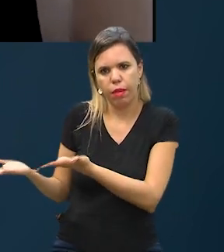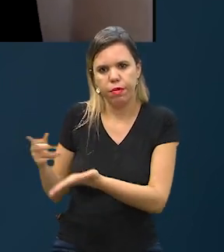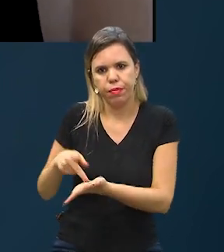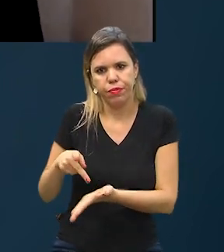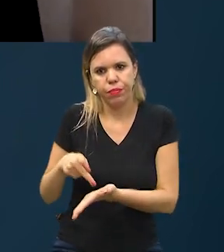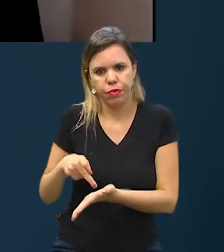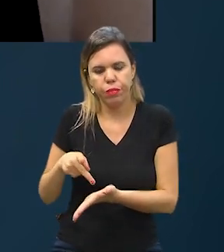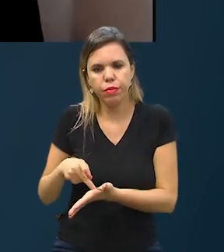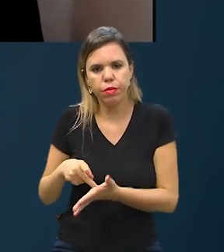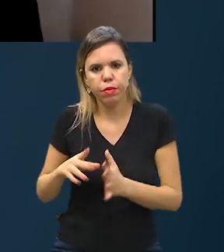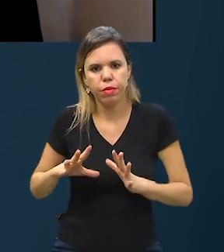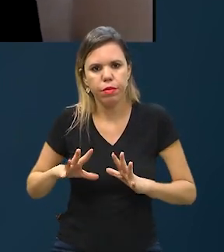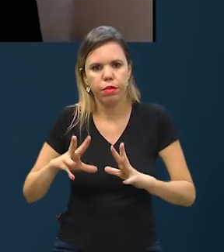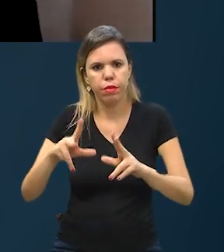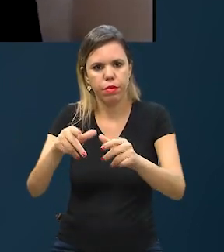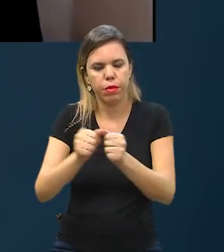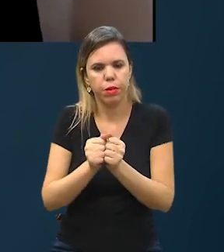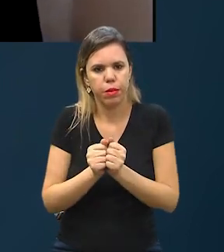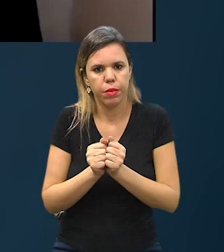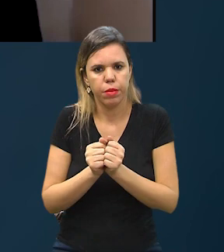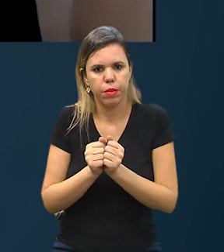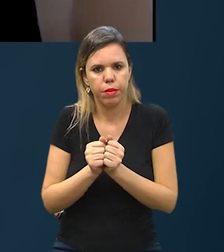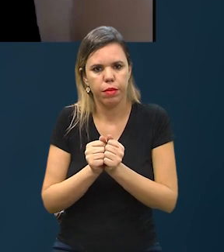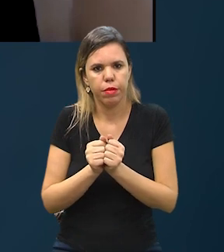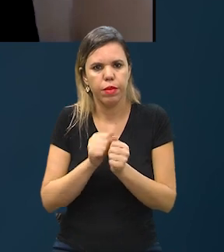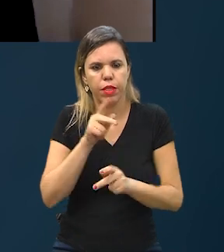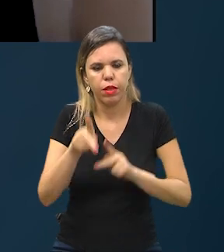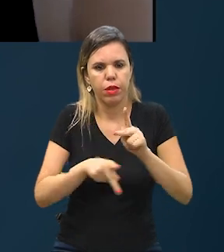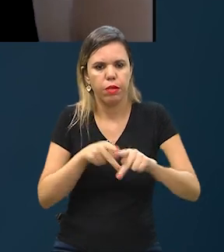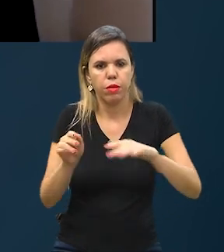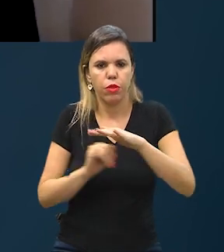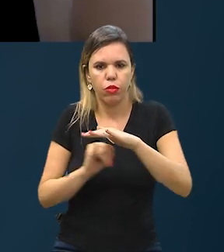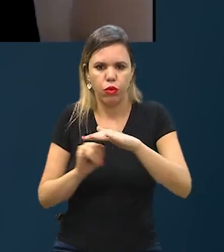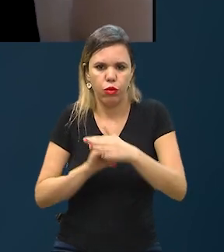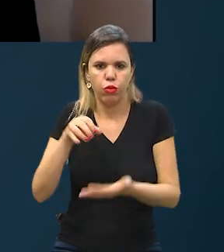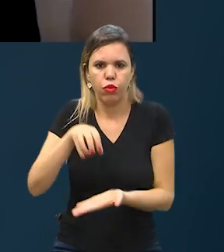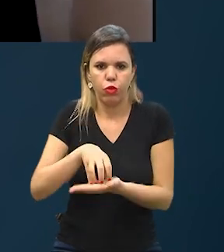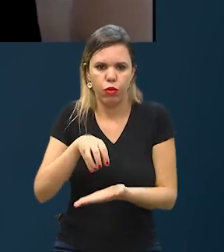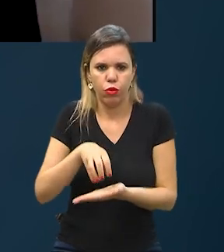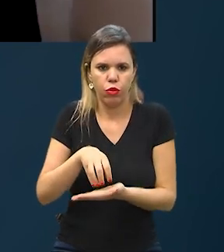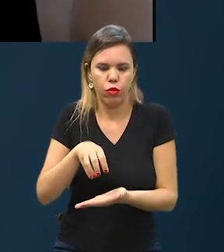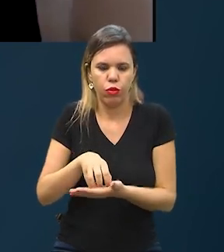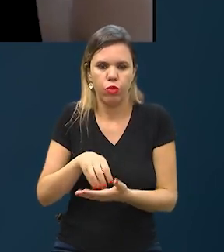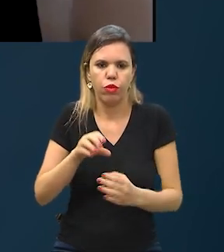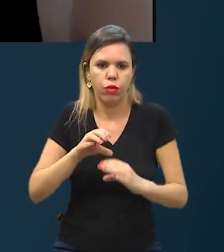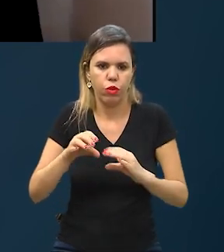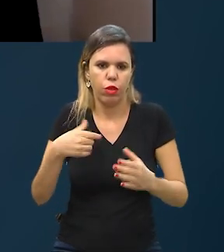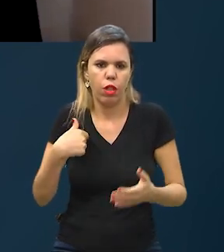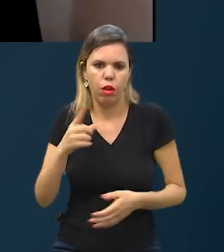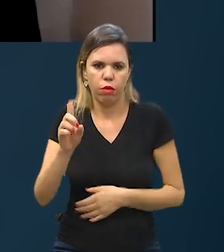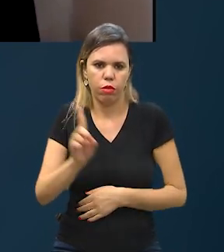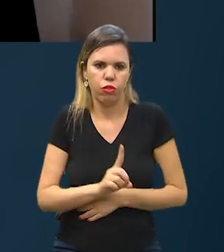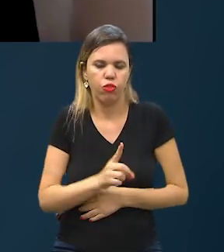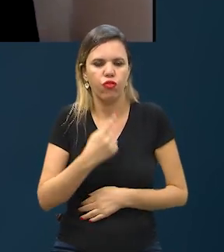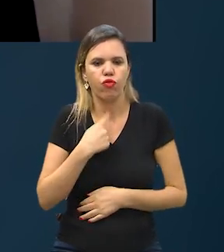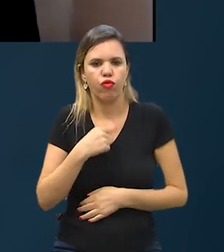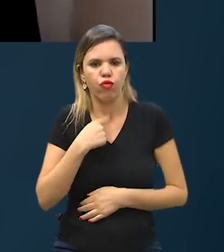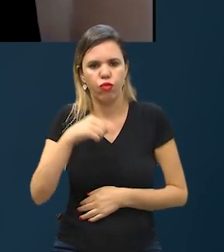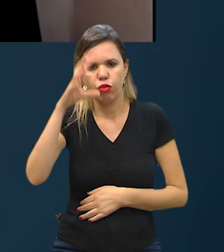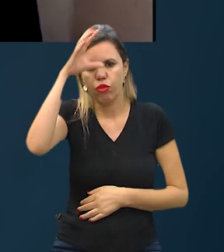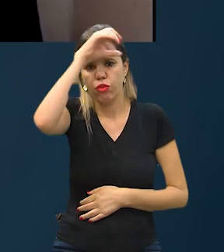verdade, todos, né, todos da agência. Então, eu cheguei muito com vontade